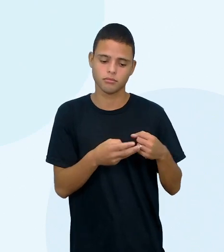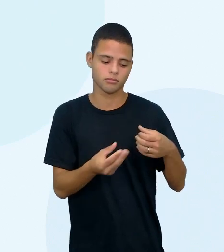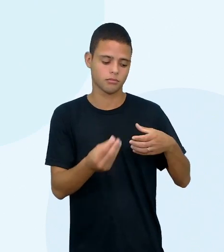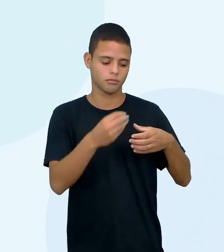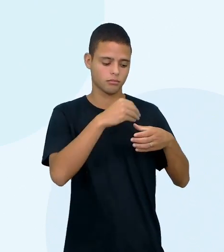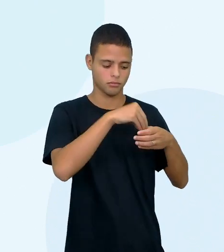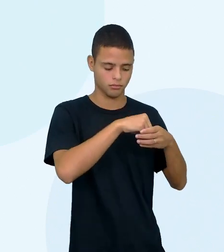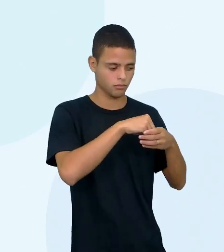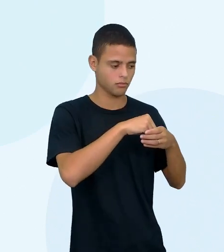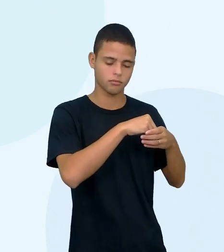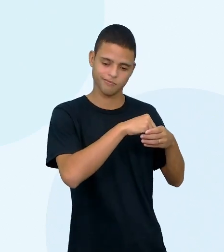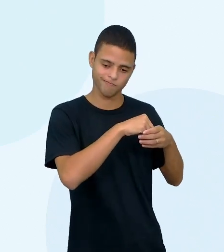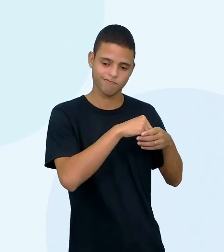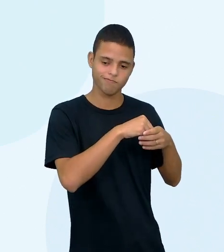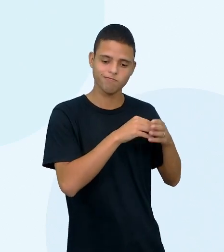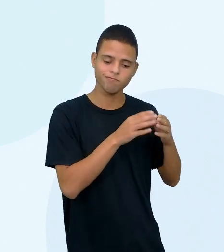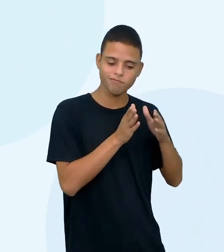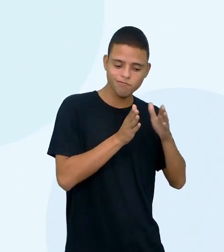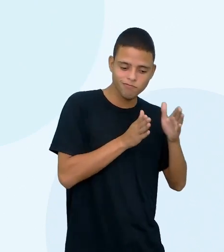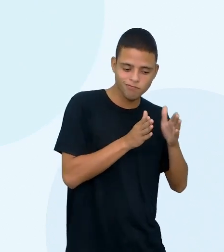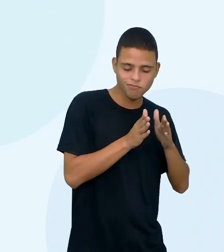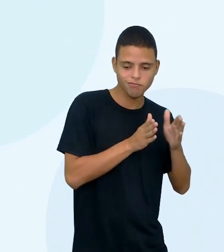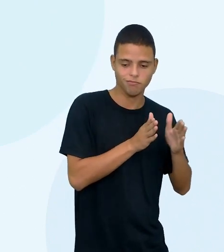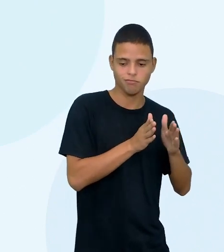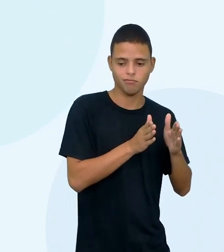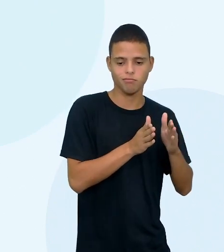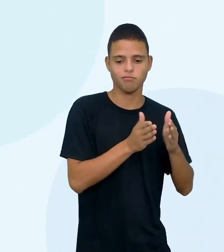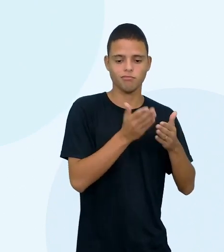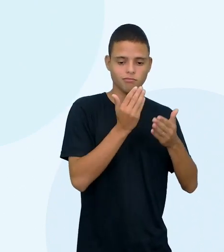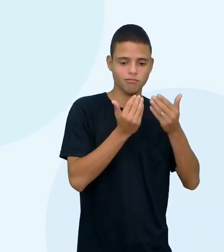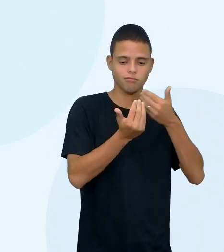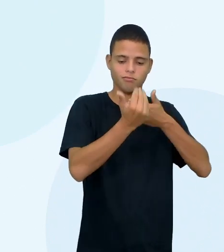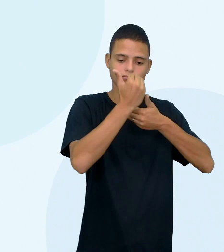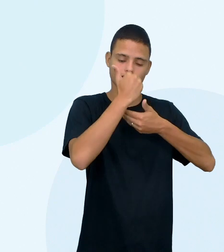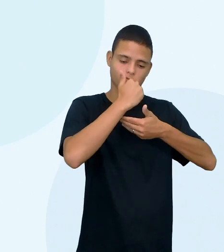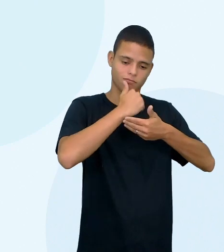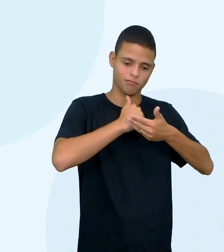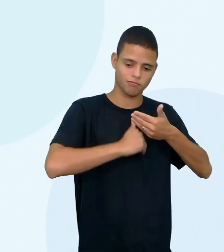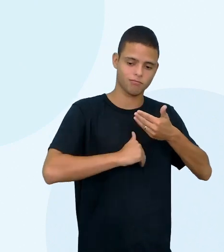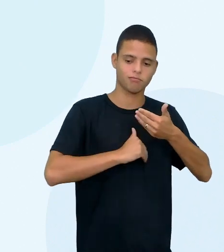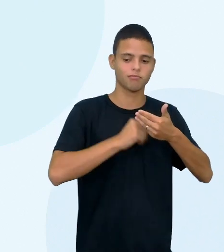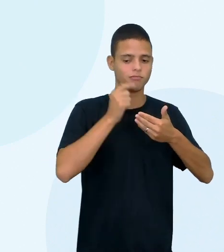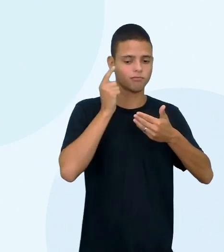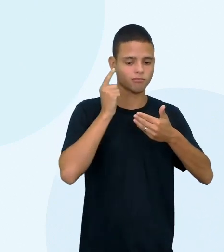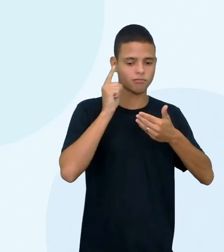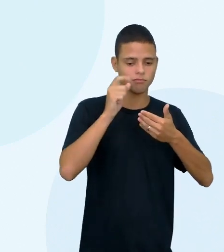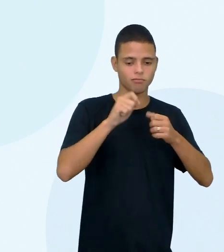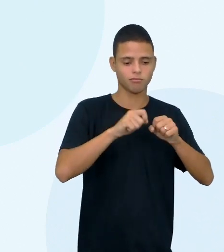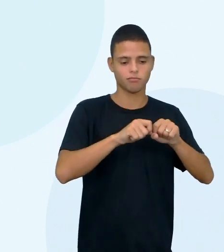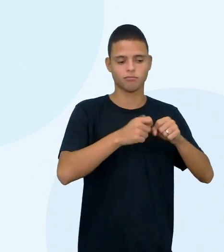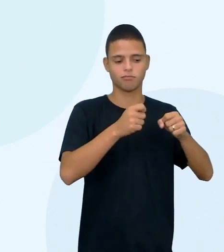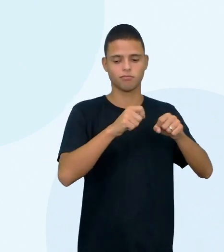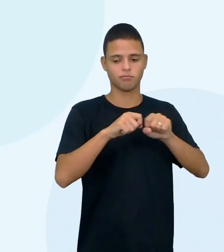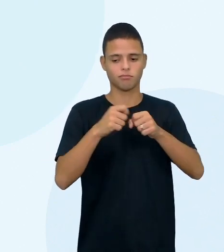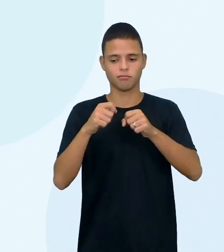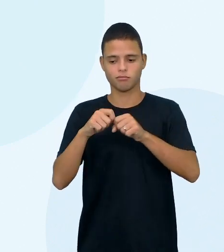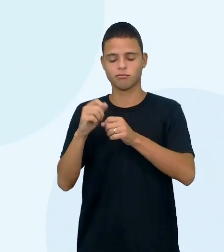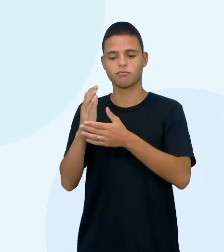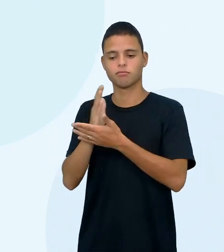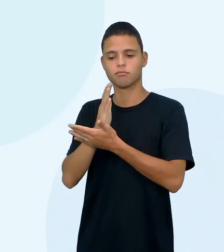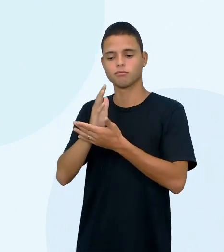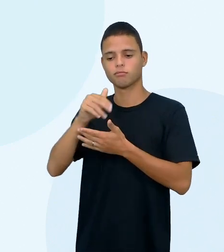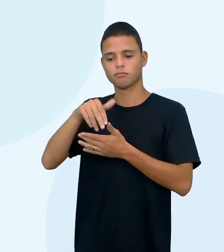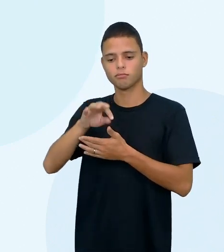digestão é realizada na cavidade digestiva ou digestória, e aí ela consegue quebrar então os nutrientes